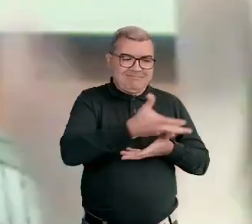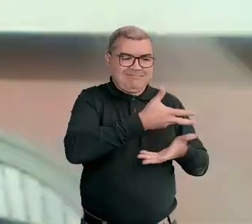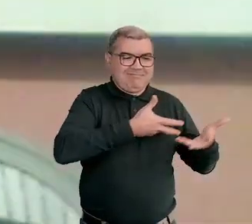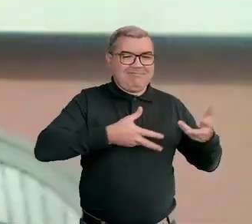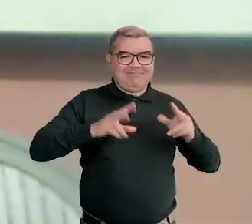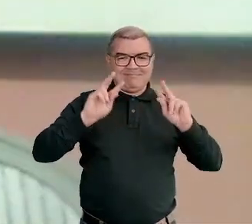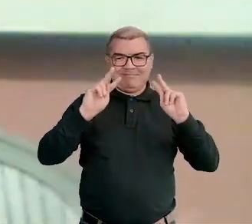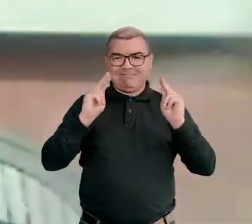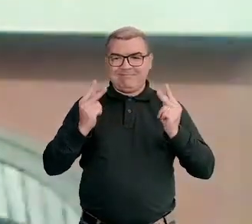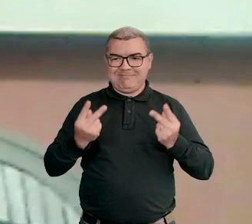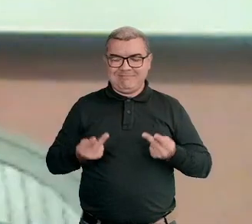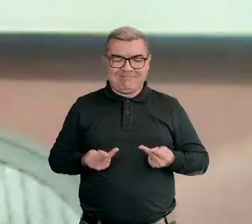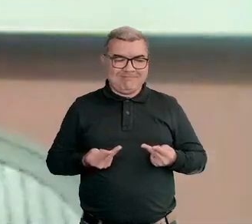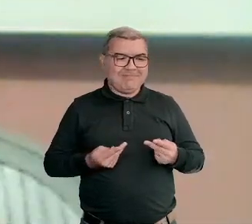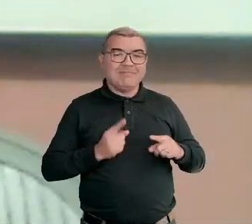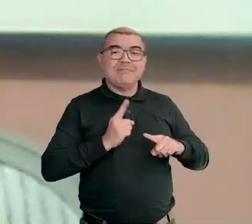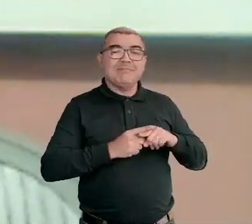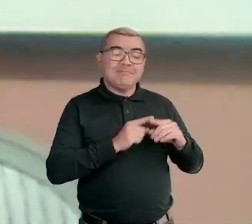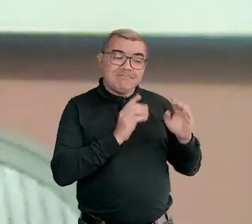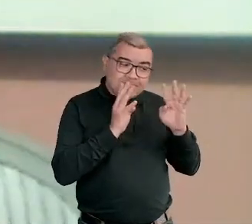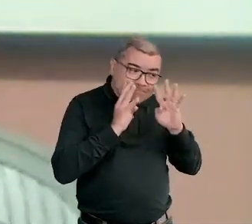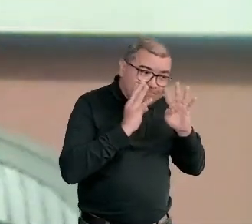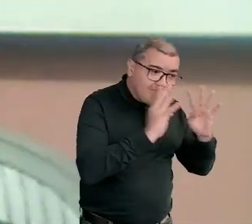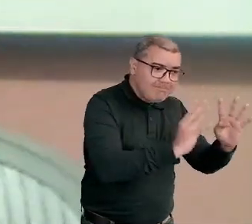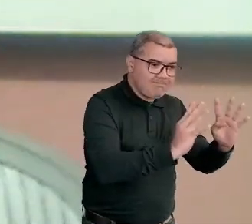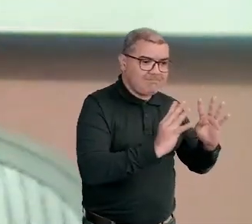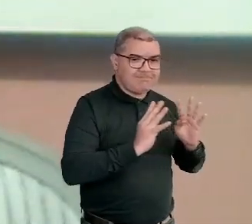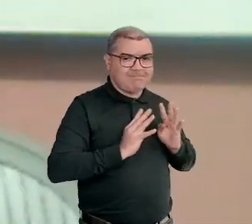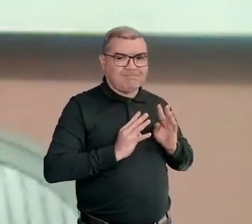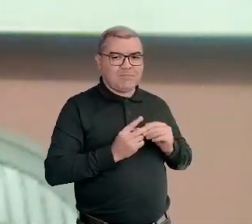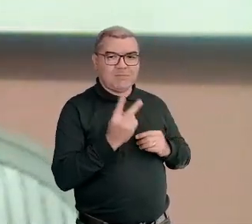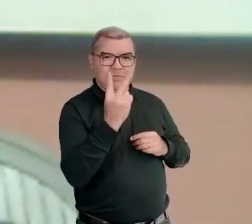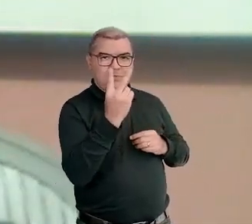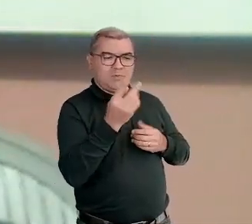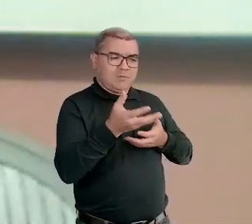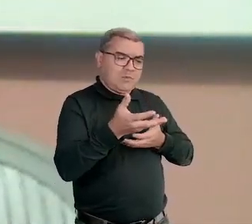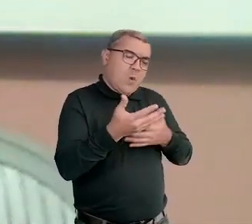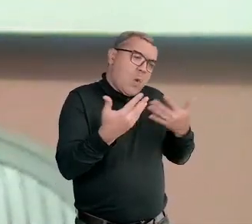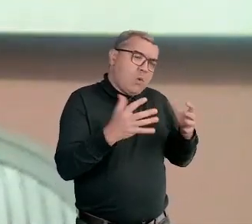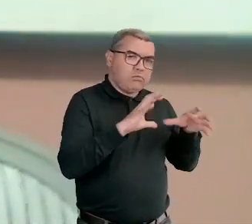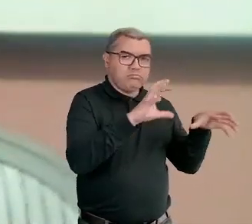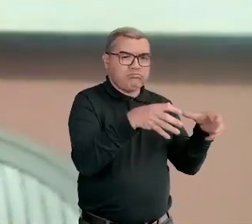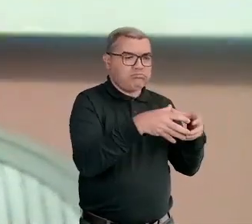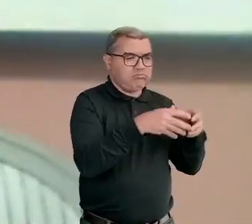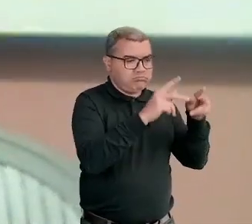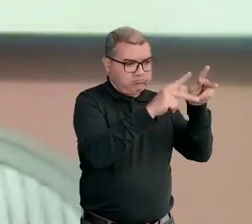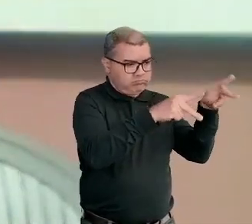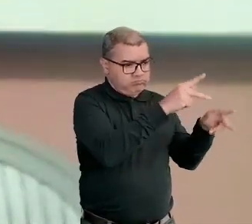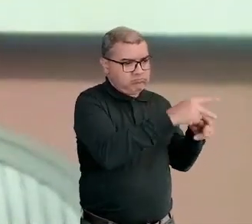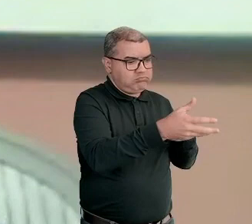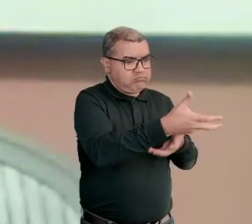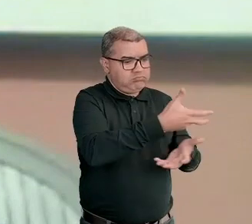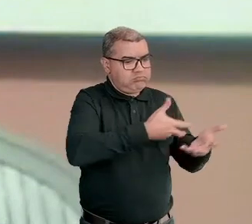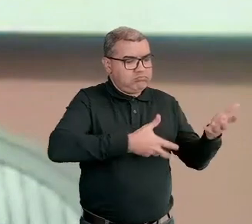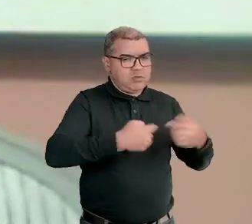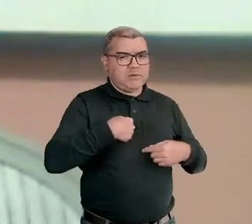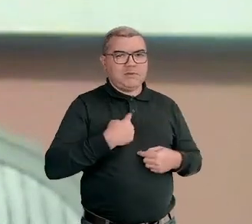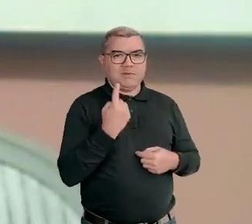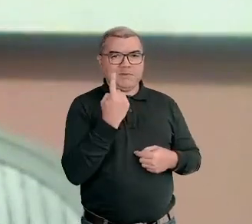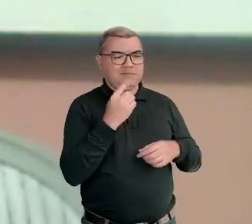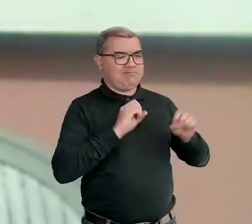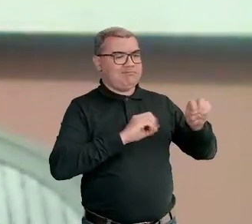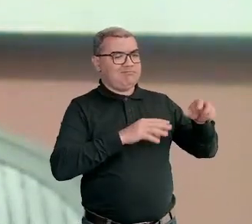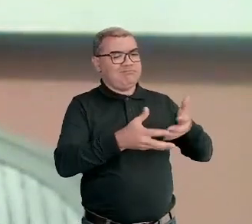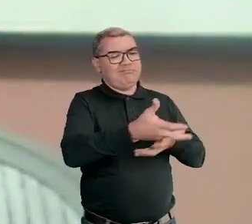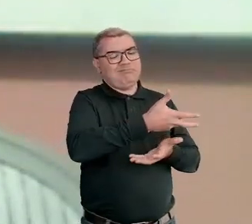de humanidades numa interlocução entre duas pessoas ou entre um grupo de pessoas e alguém que ensina.